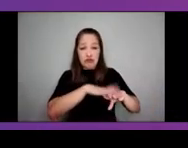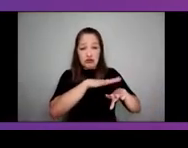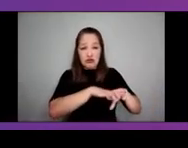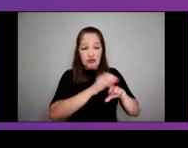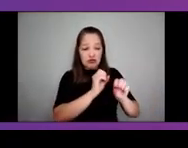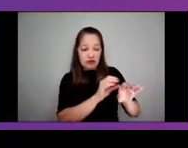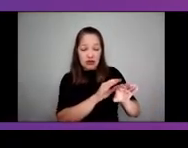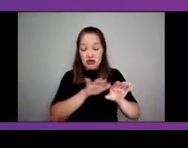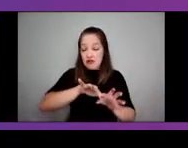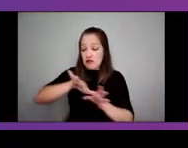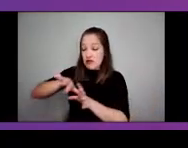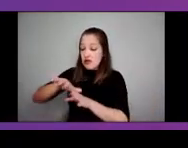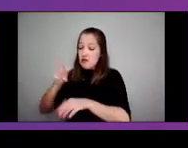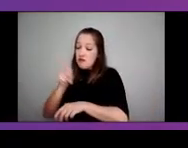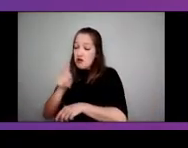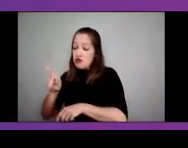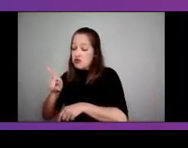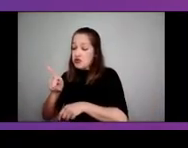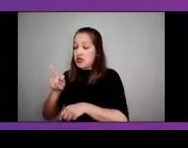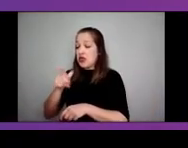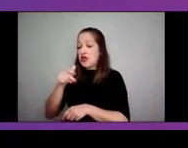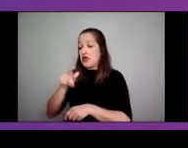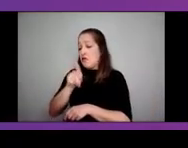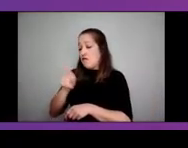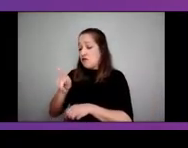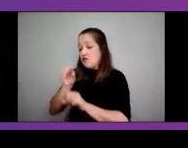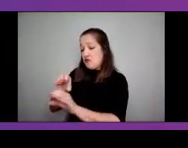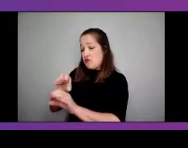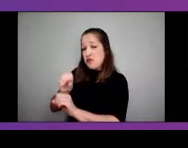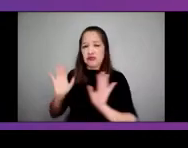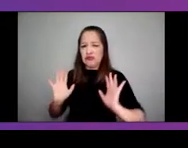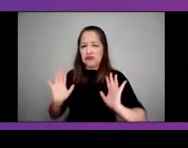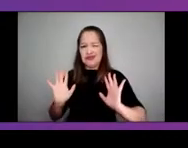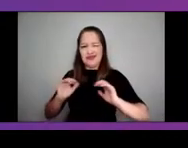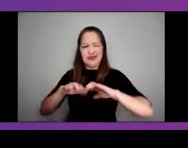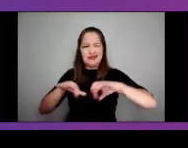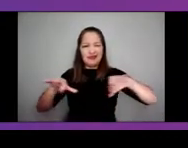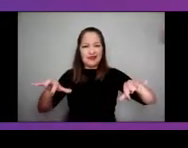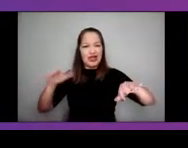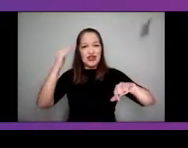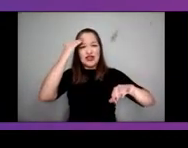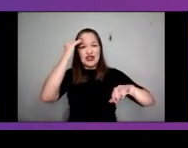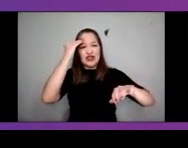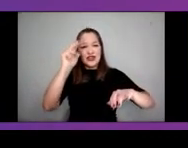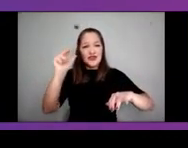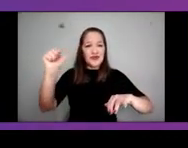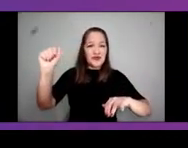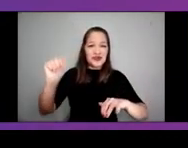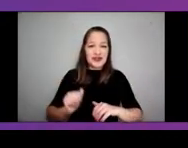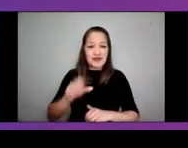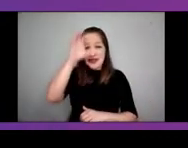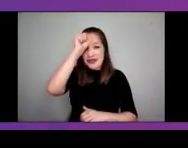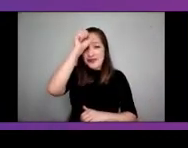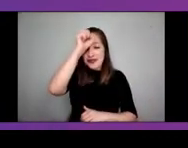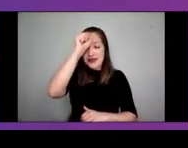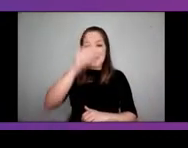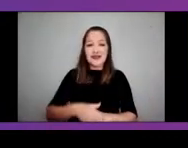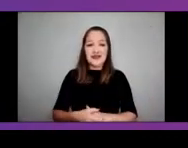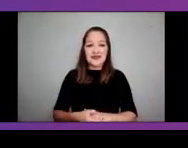essa coisa de ló com dívida para uma coisa que ele não vai entender nunca pratique tá prendendo aquilo ali é né